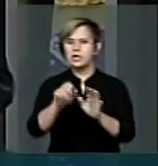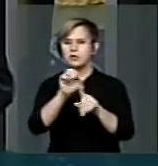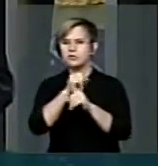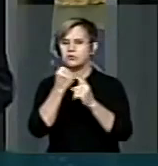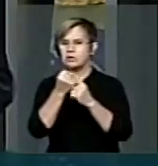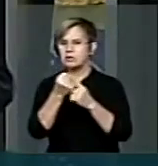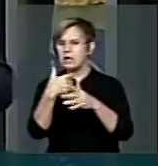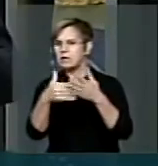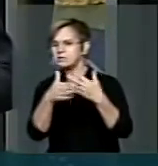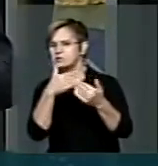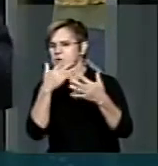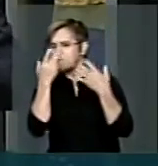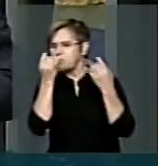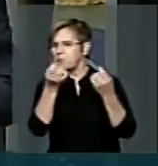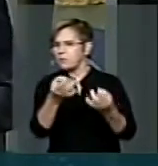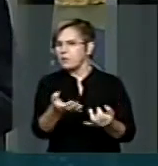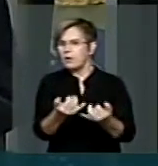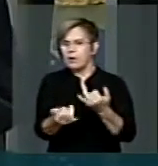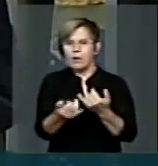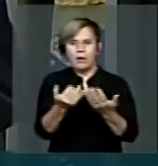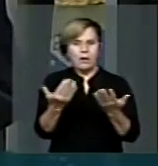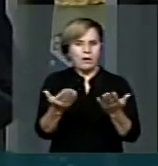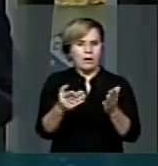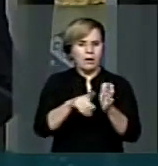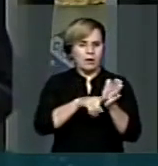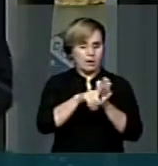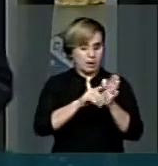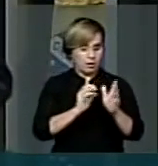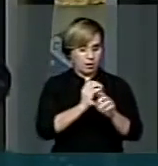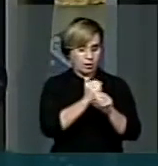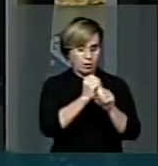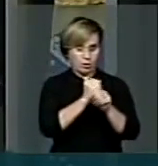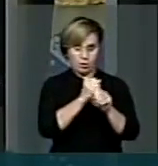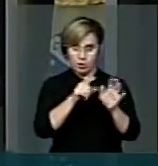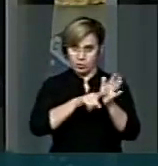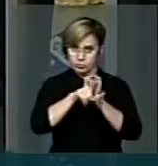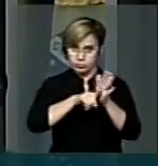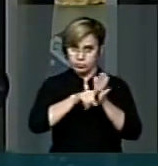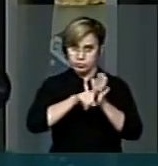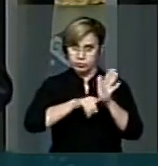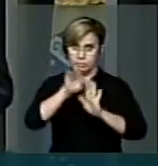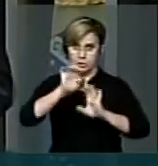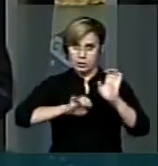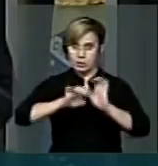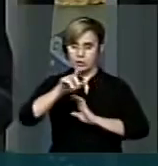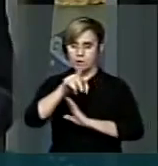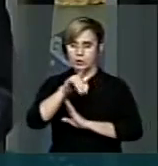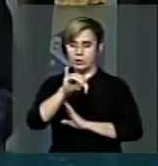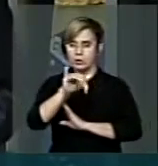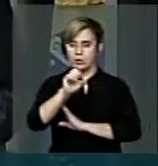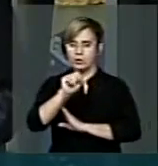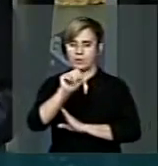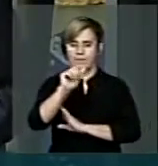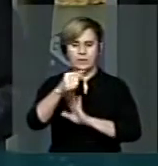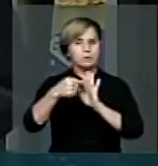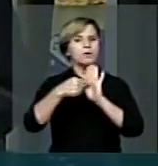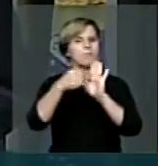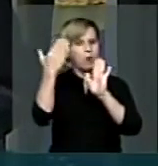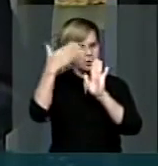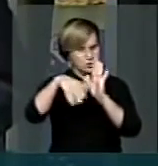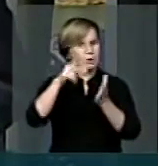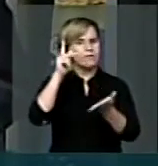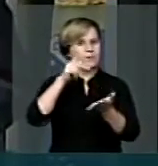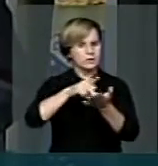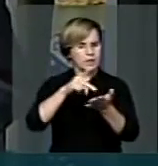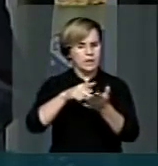brasileira. O pior, os dados do PISA, que é o mais importante sistema de avaliação do mundo, confirma essa realidade